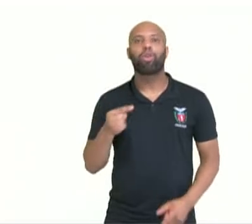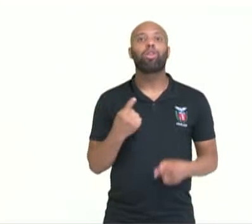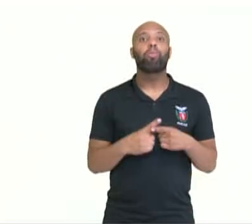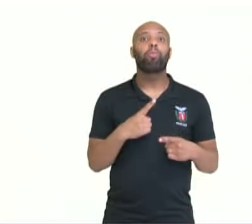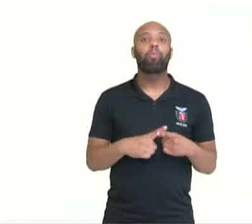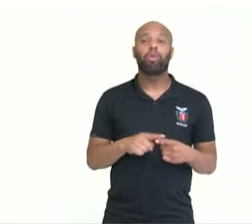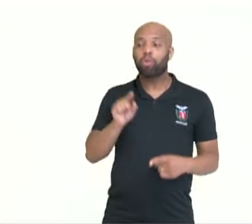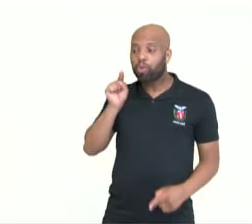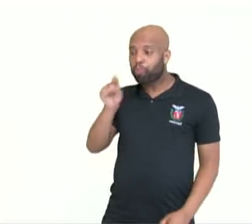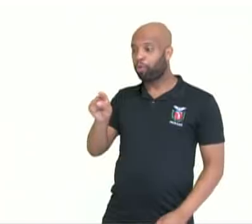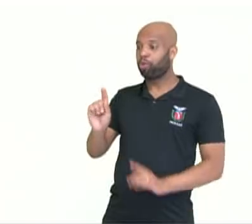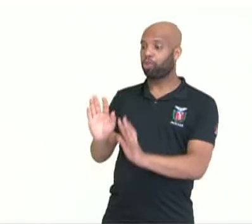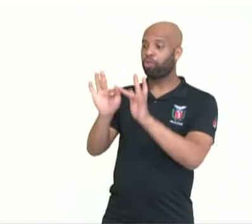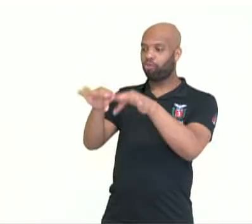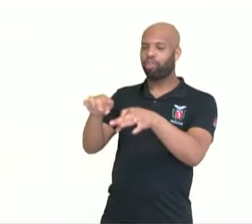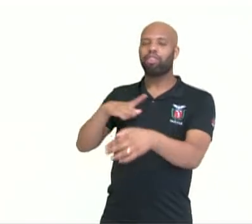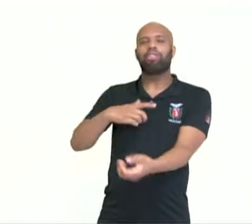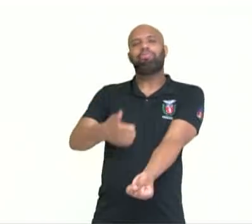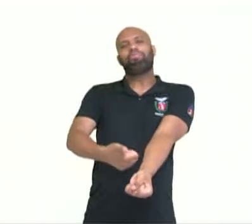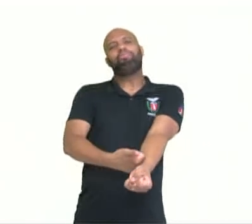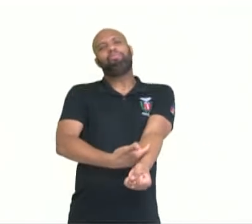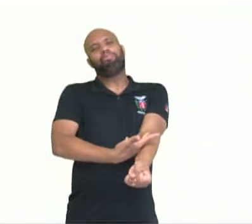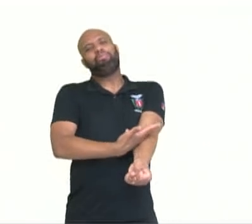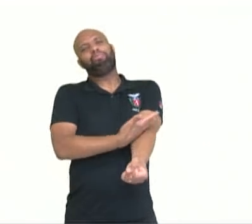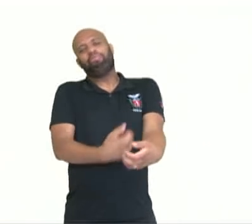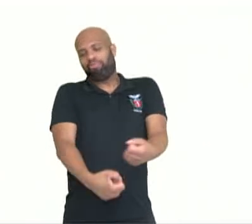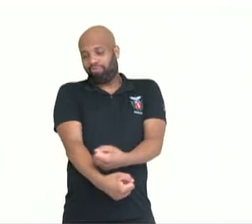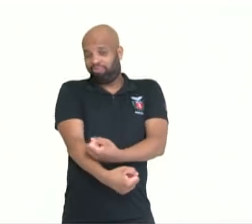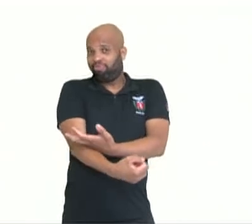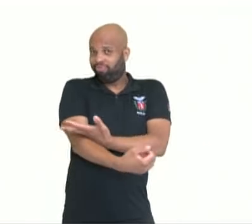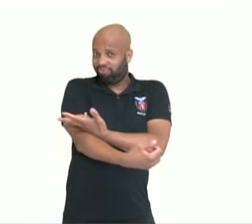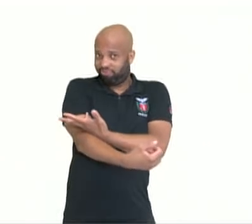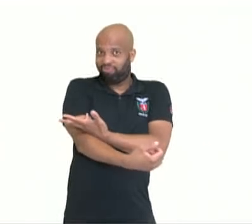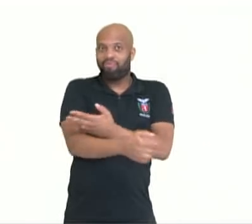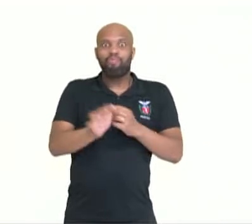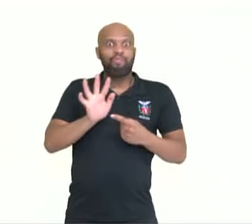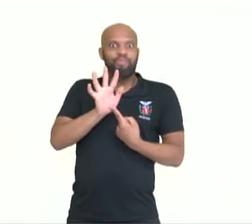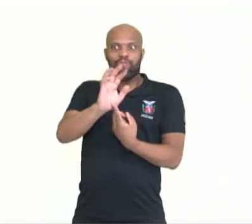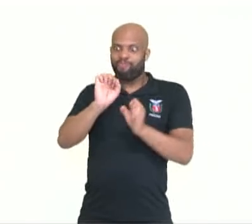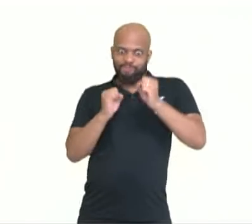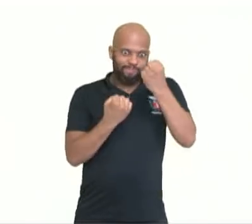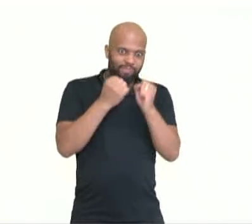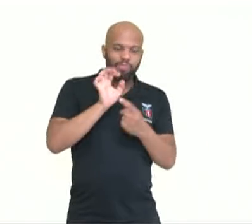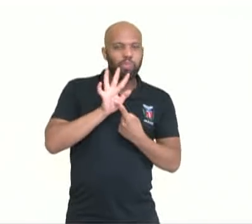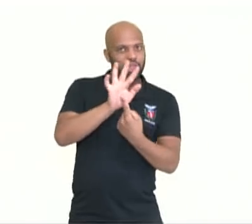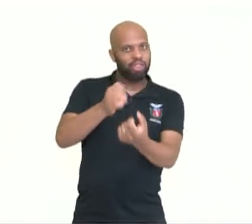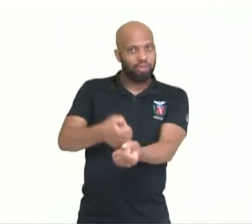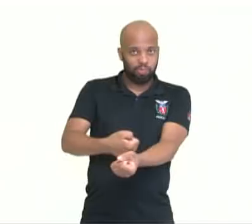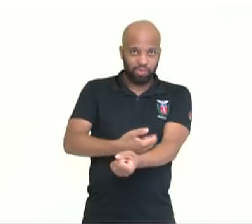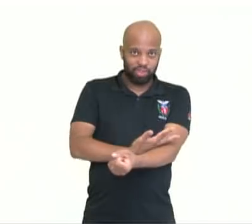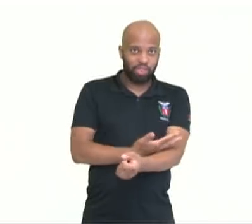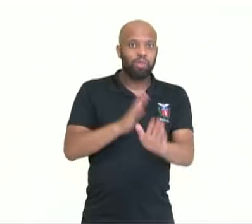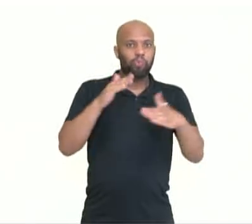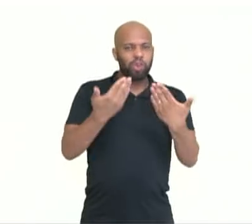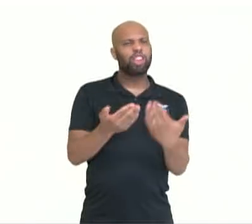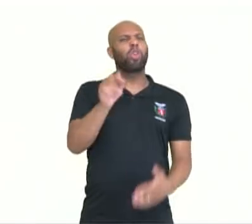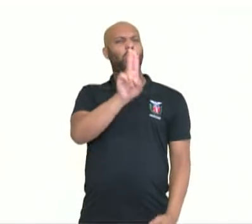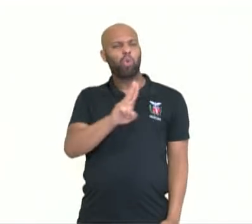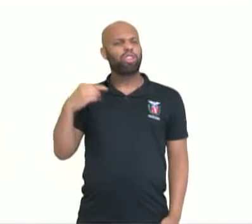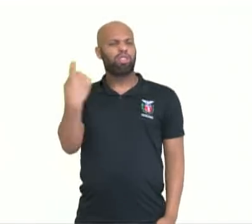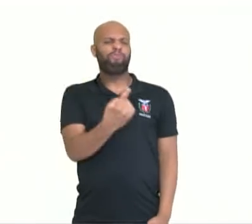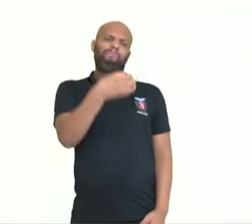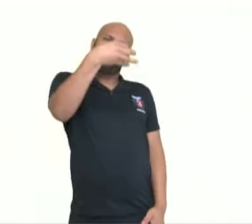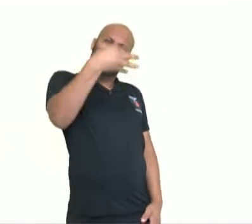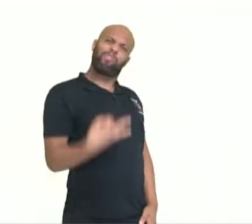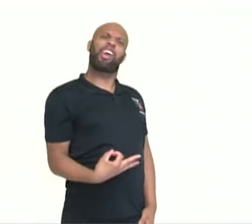final estava emocionado, estava empolgado, estava mostrando uma emoção. É então que nos usem